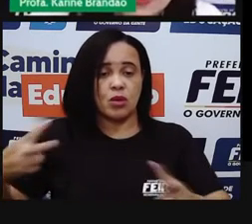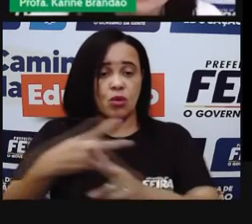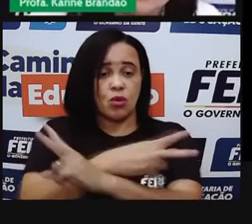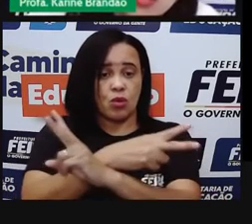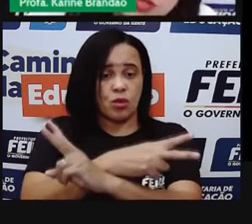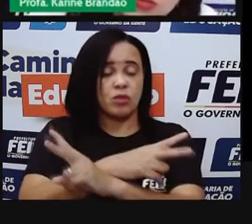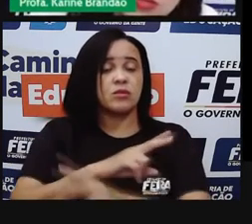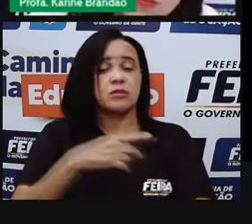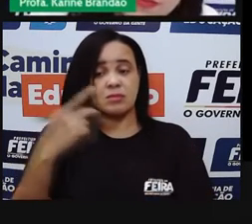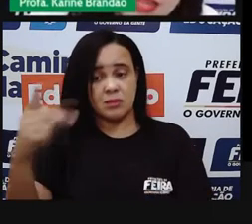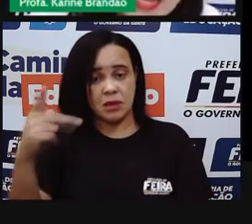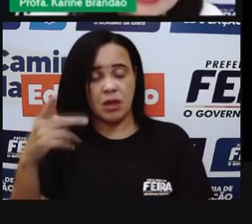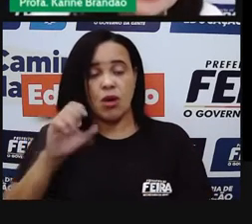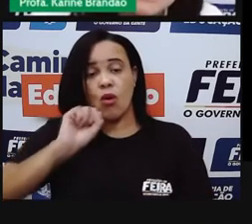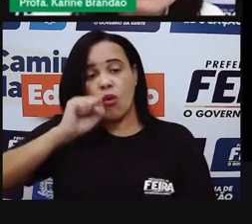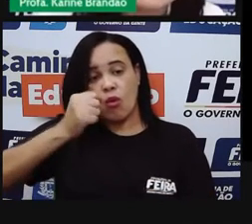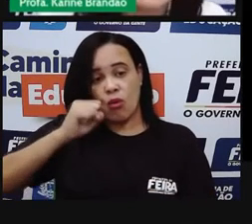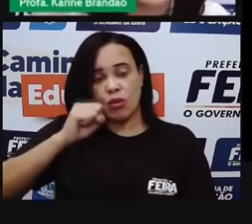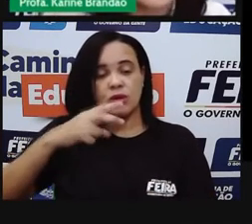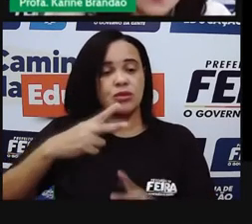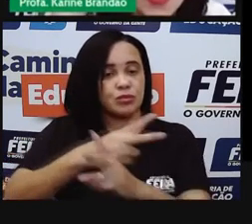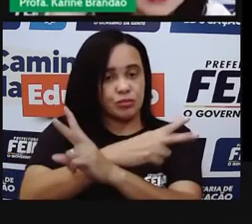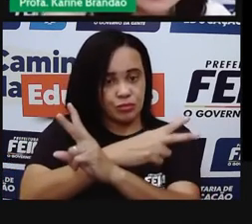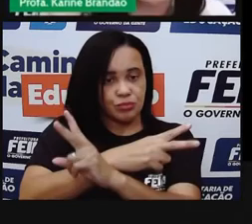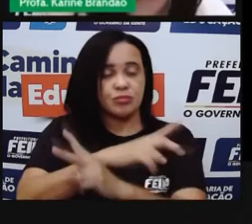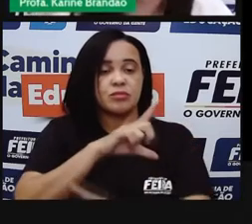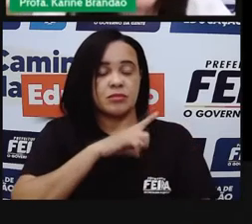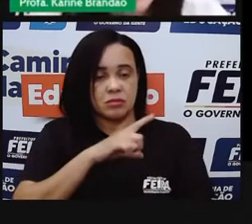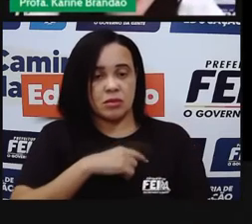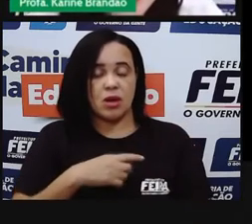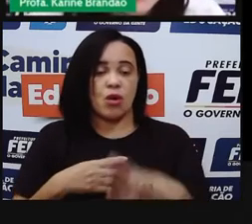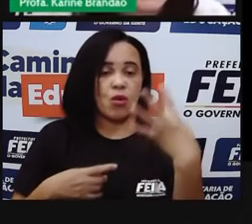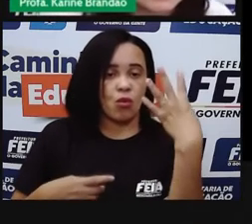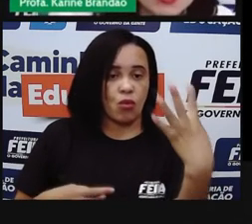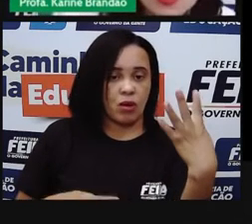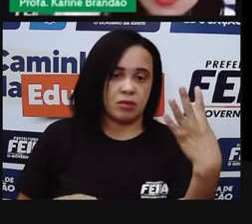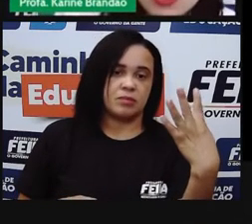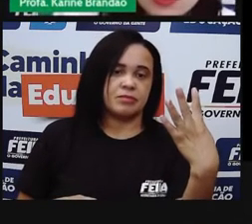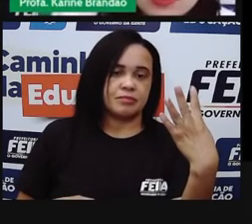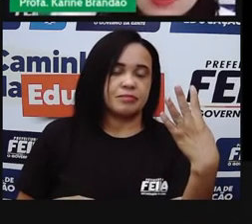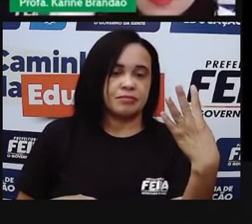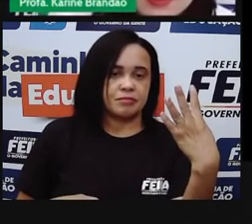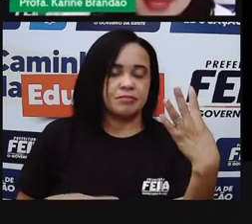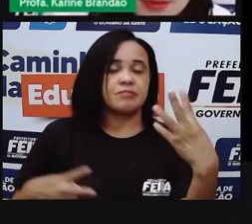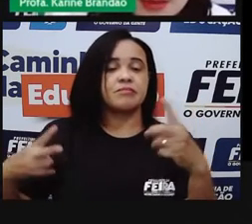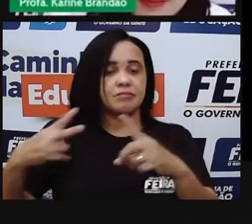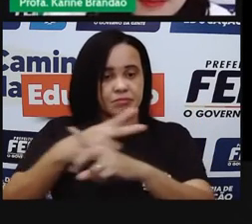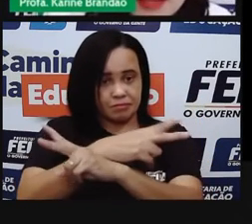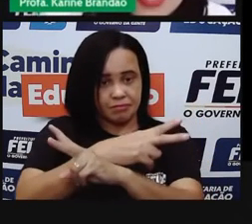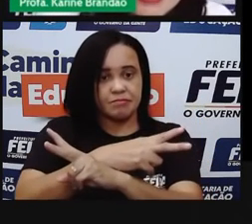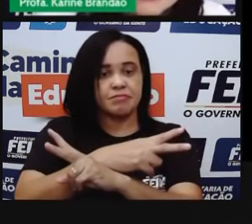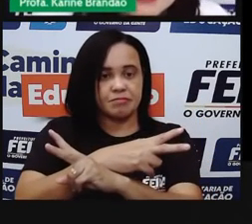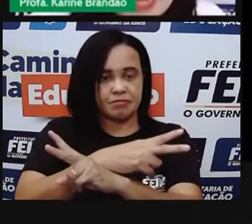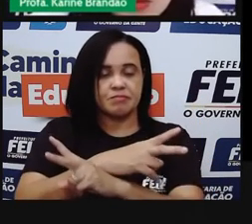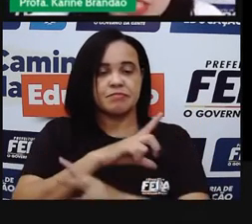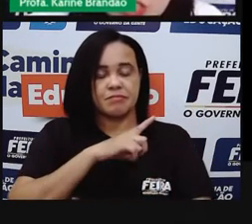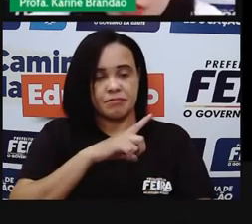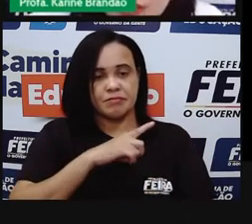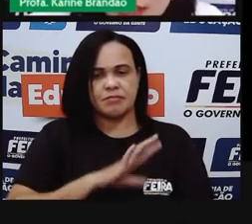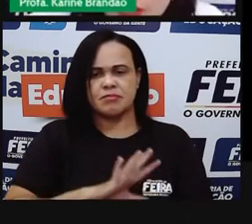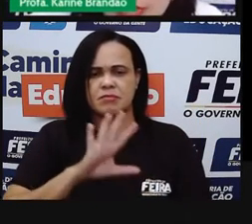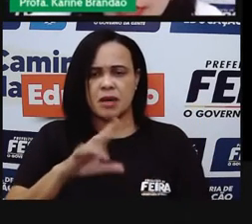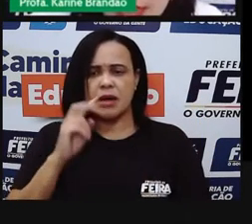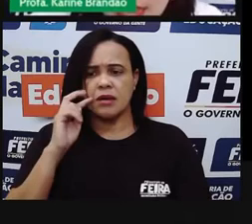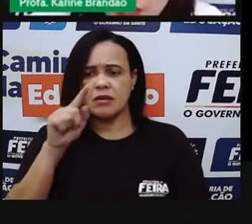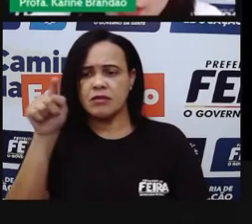de 8 cromossomos. Então, elas têm 4 pares de cromossomos. Tranquilo? Já quando a